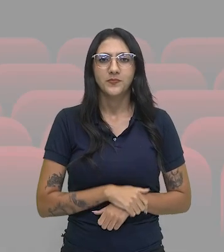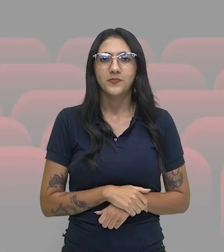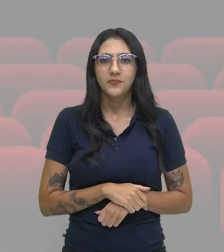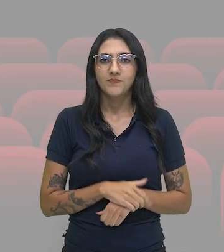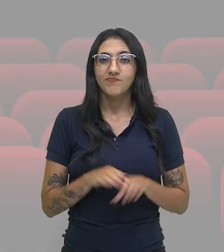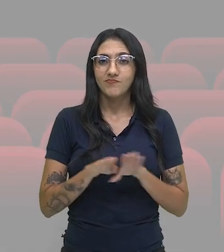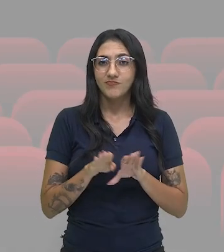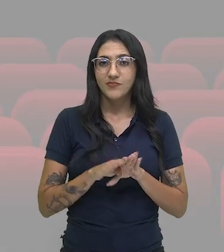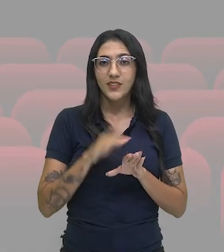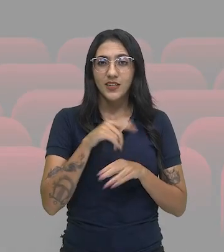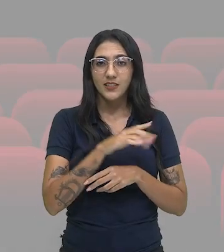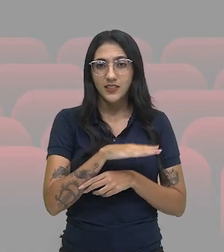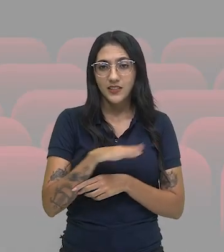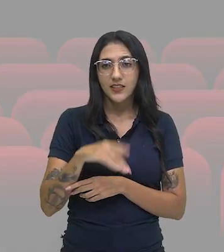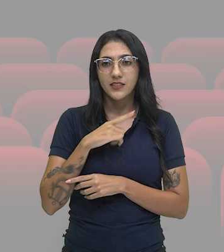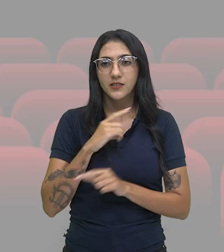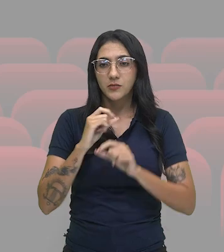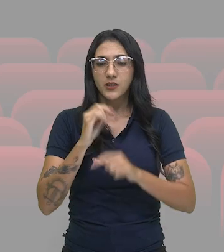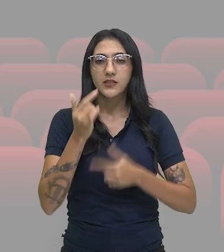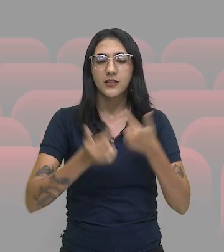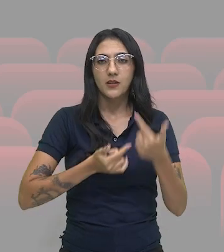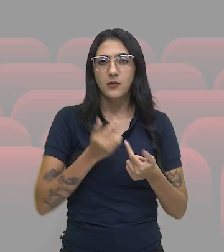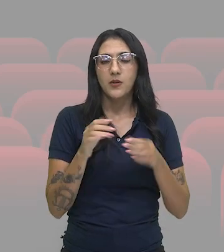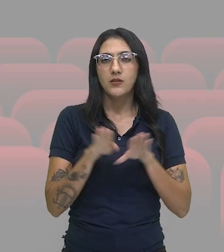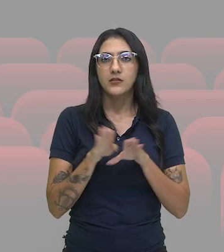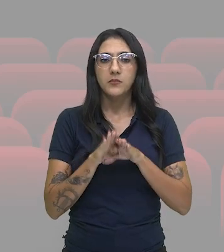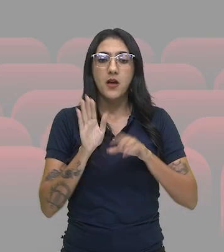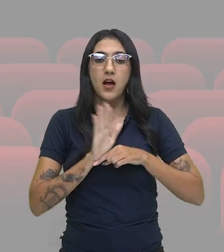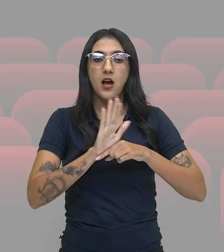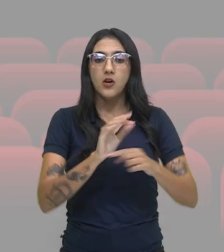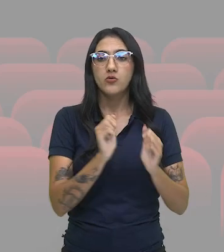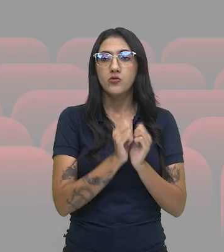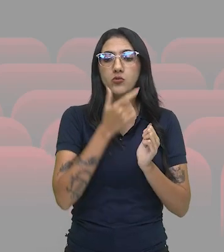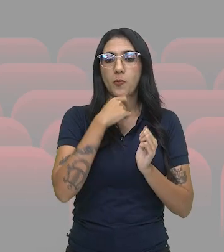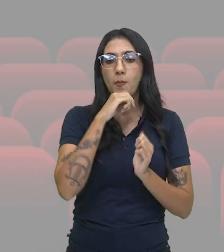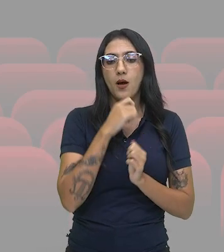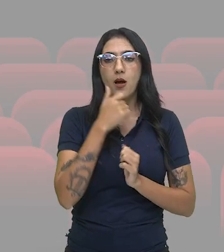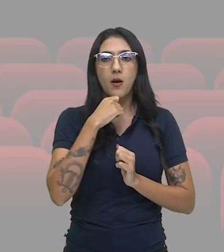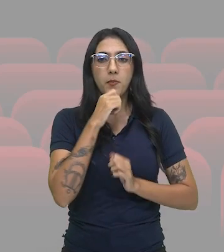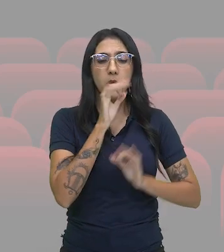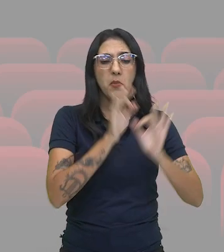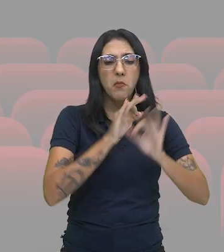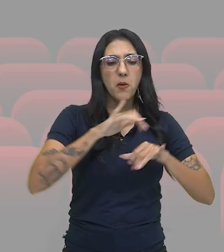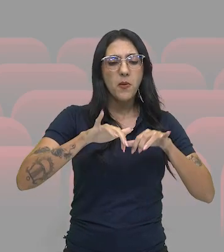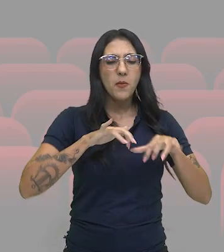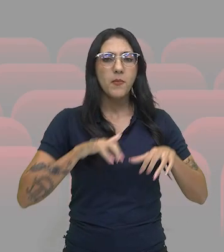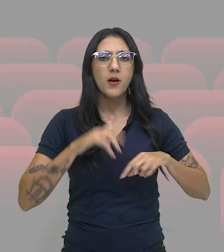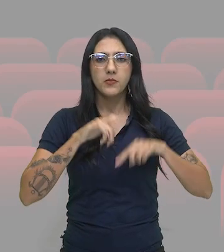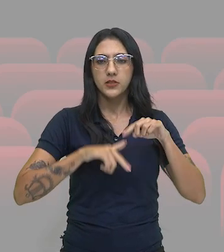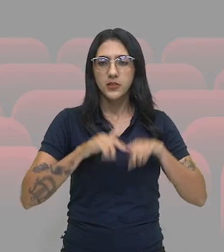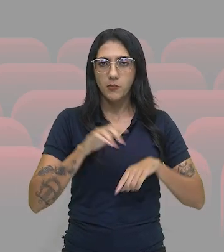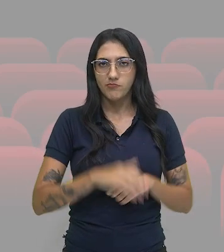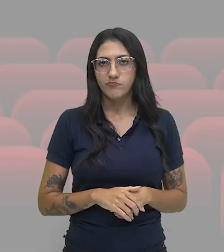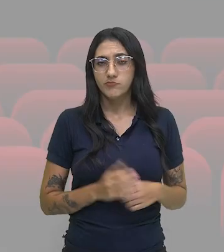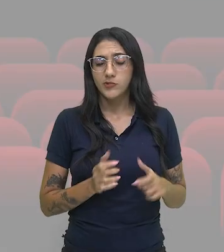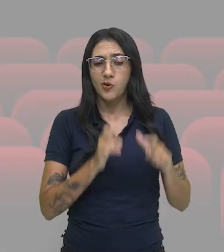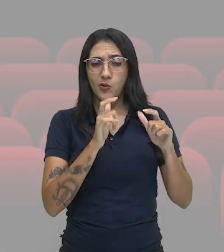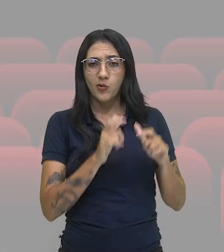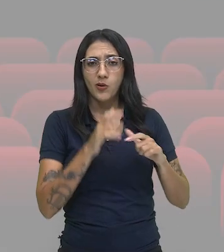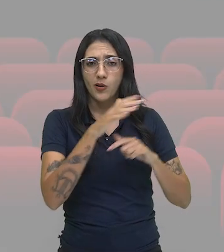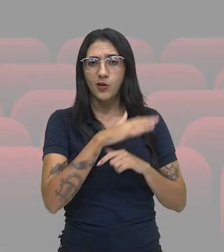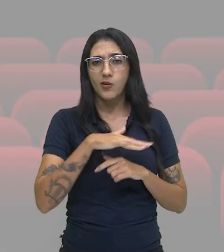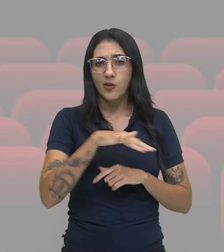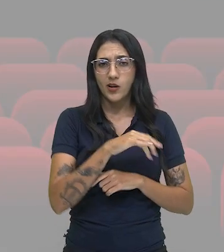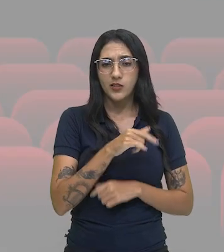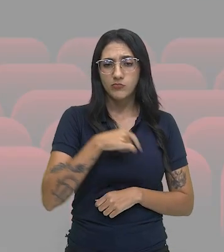as crianças fazem parte dos trabalhadores que ajudam seus pais a processarem o lixo eletrônico. Em sua cidade natal, Guilyu,